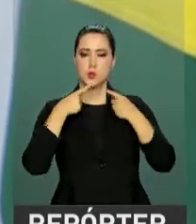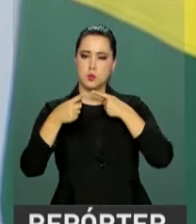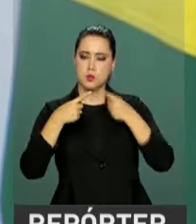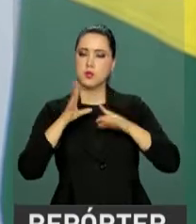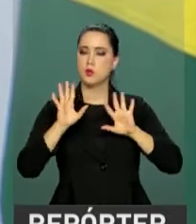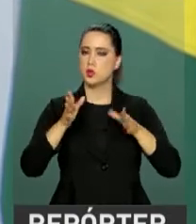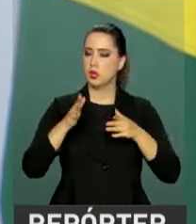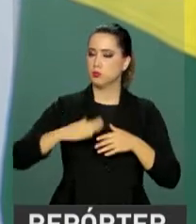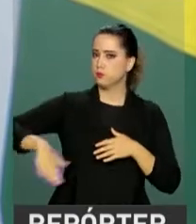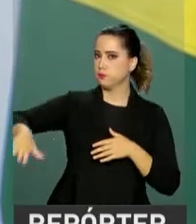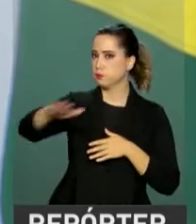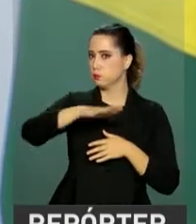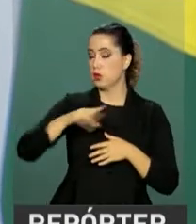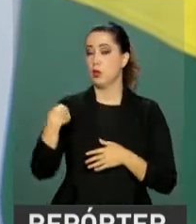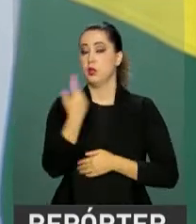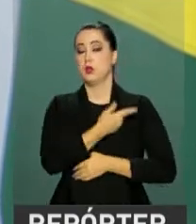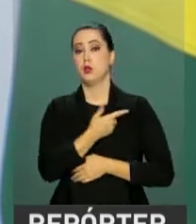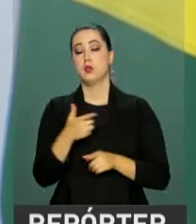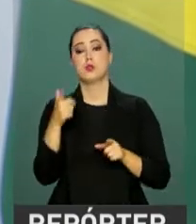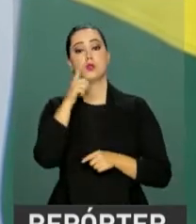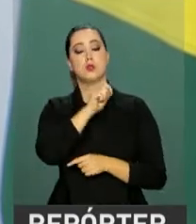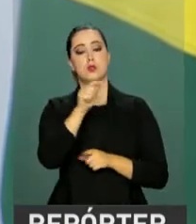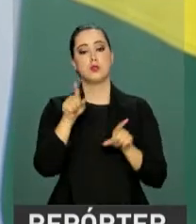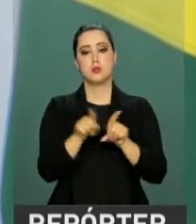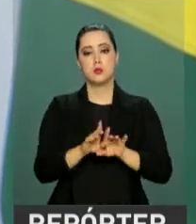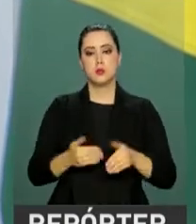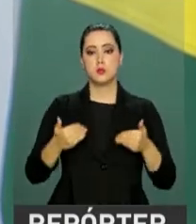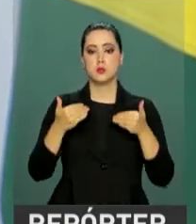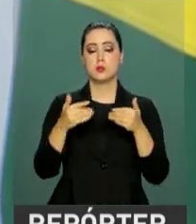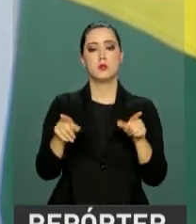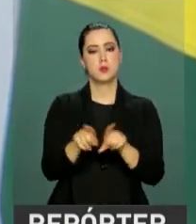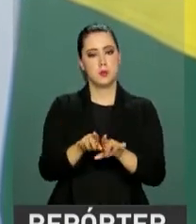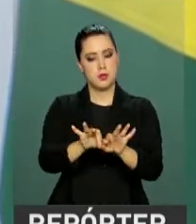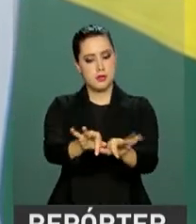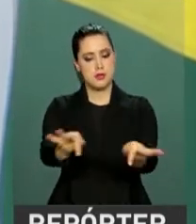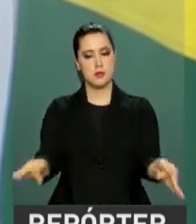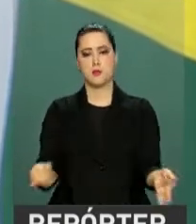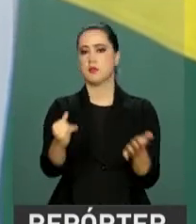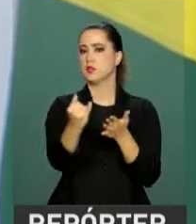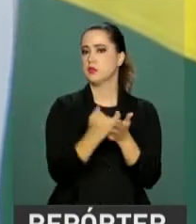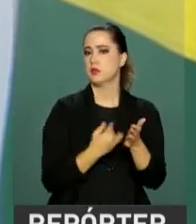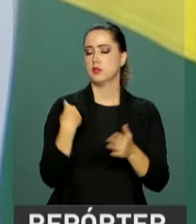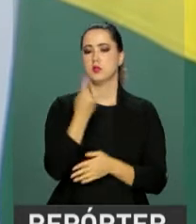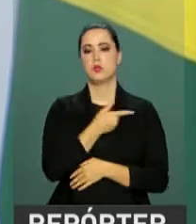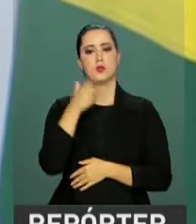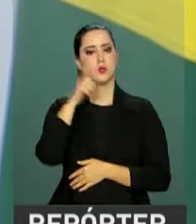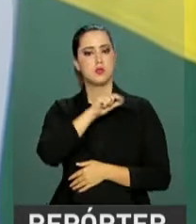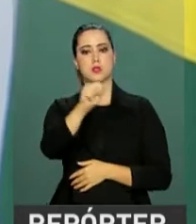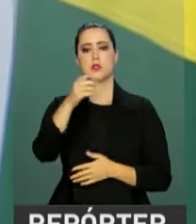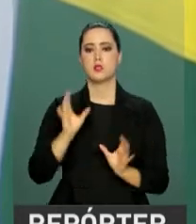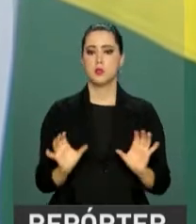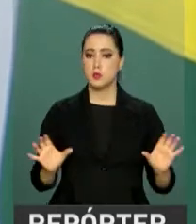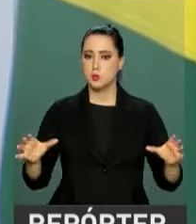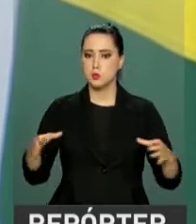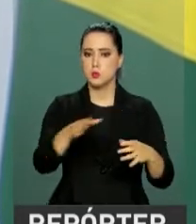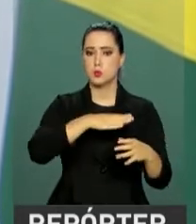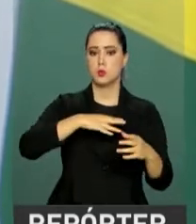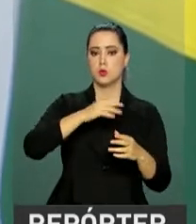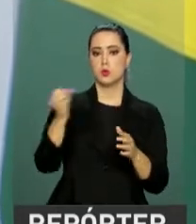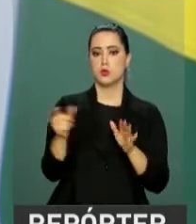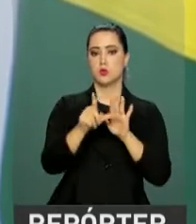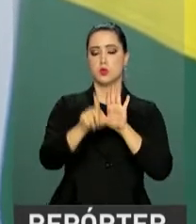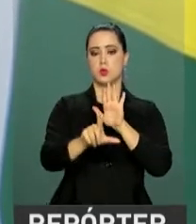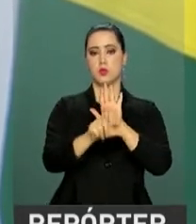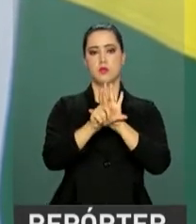tema se nós conseguirmos além disso ainda fazer uma simplificação tributária nós teremos praticamente fechar um ciclo de reformas